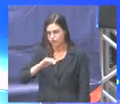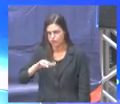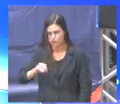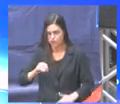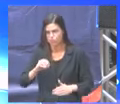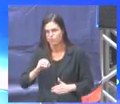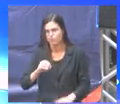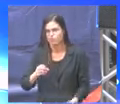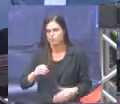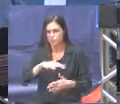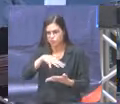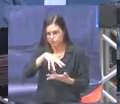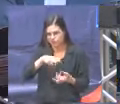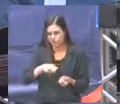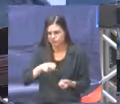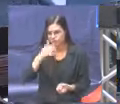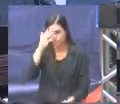favor.